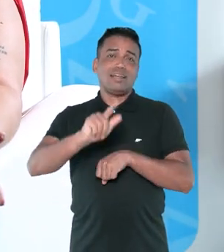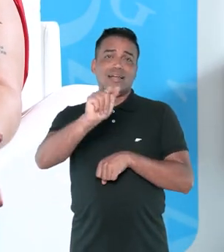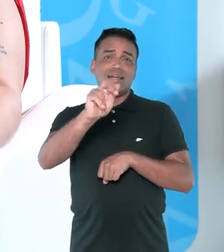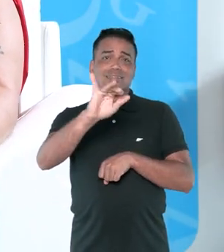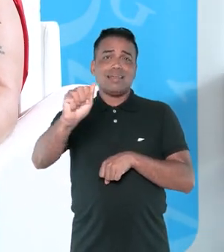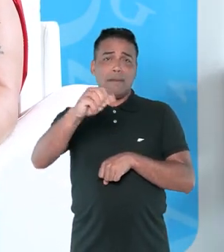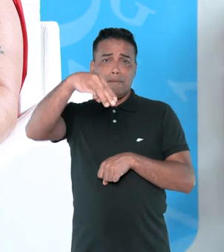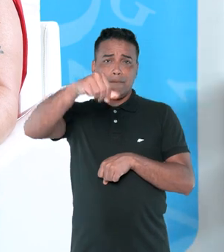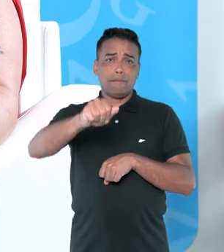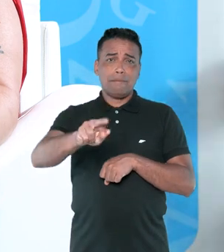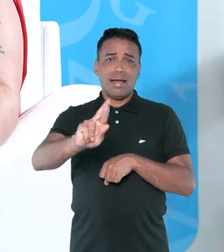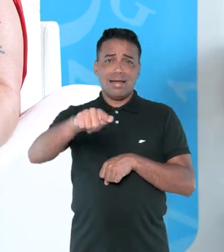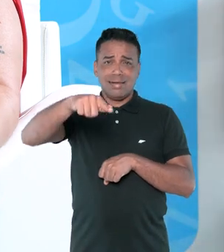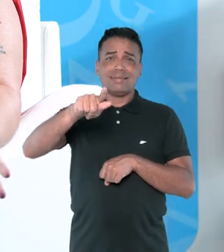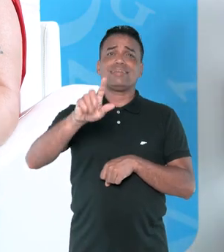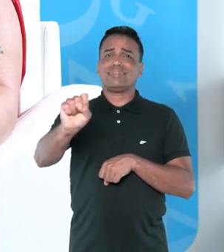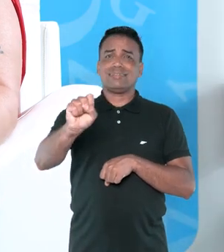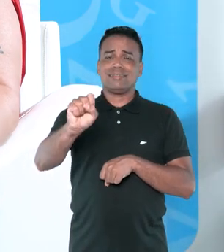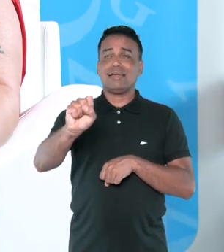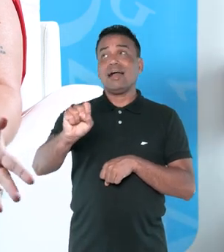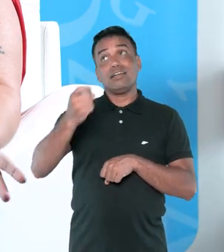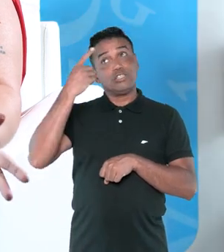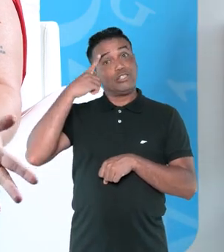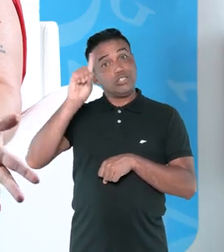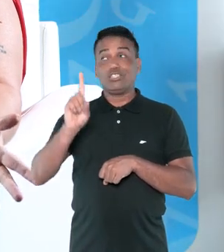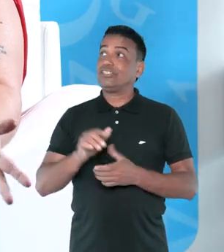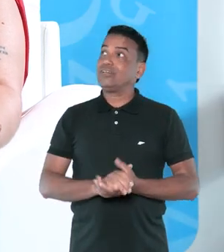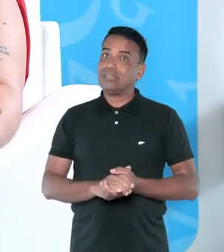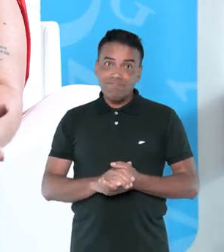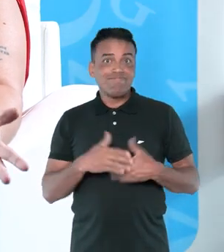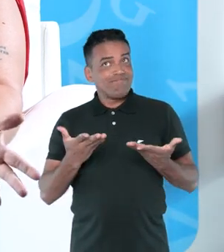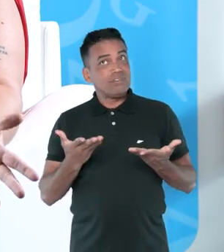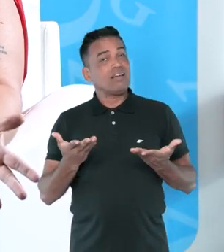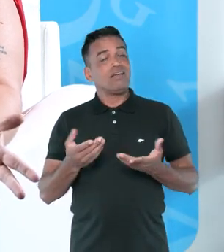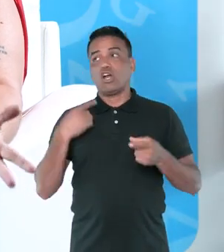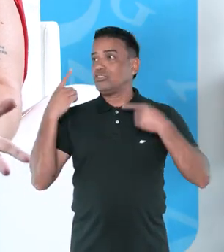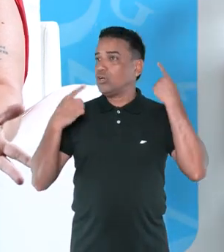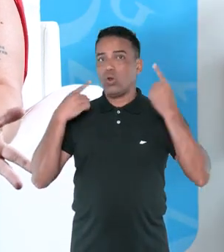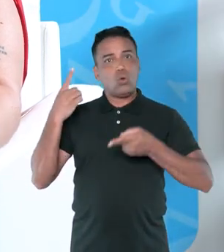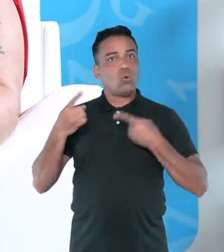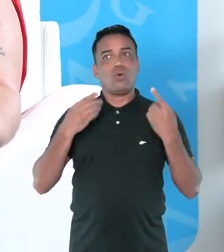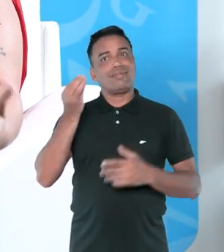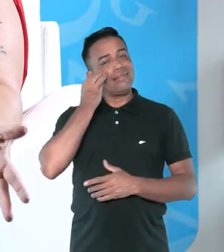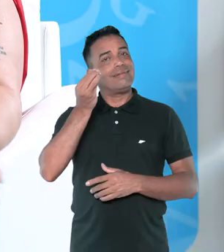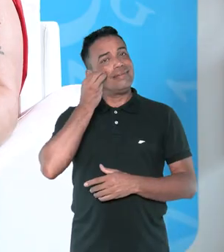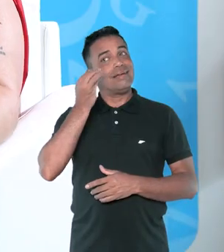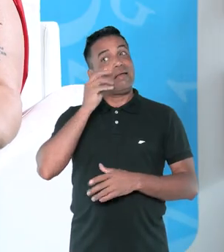sempre a mesma coisa. E aí chegou um dia que eu disse, tá bom de loucura,